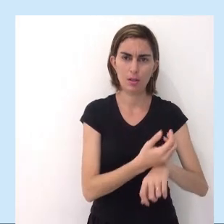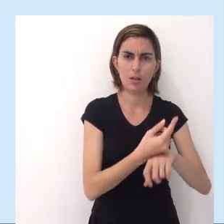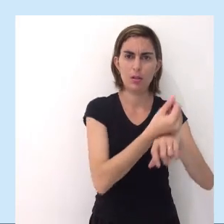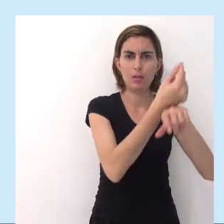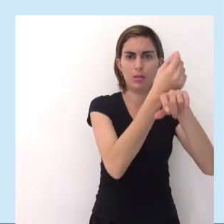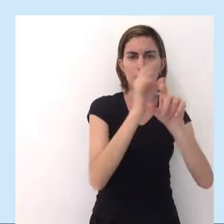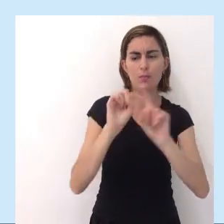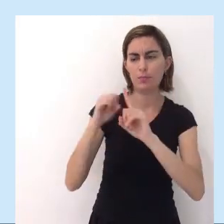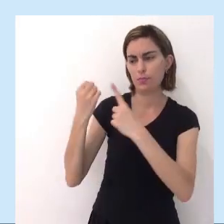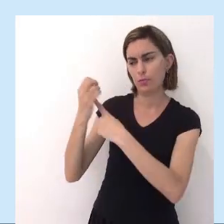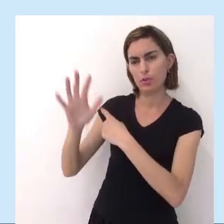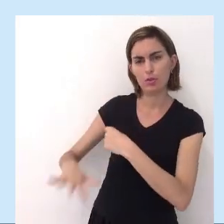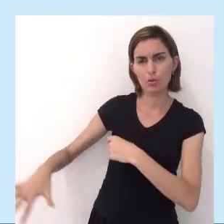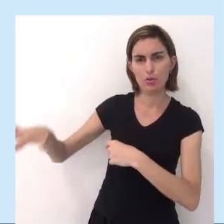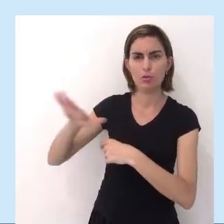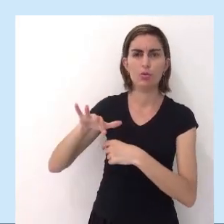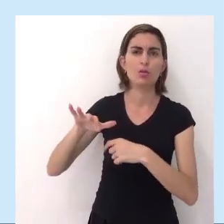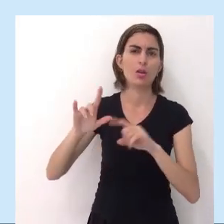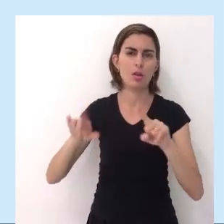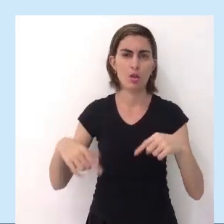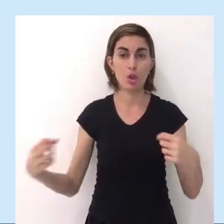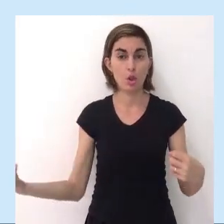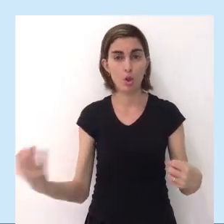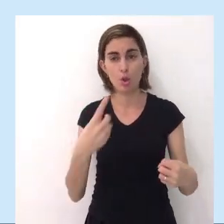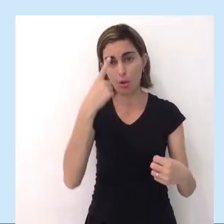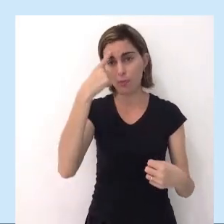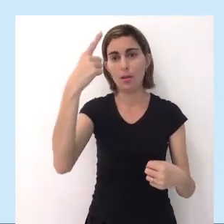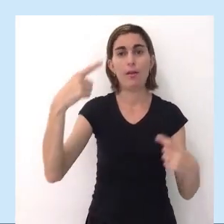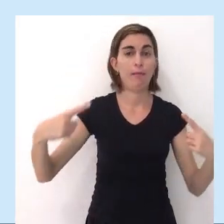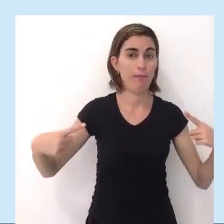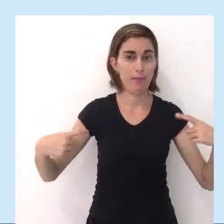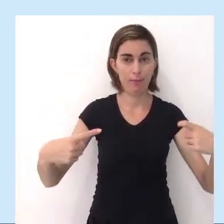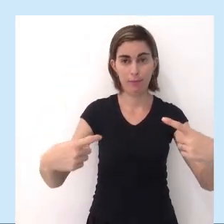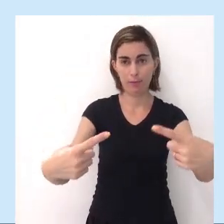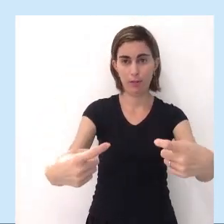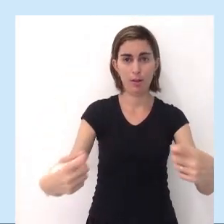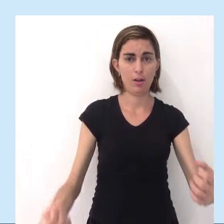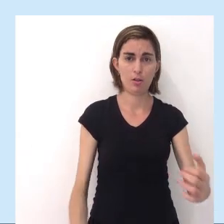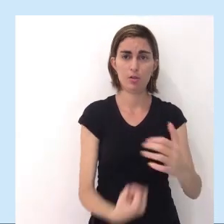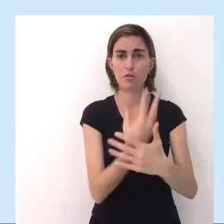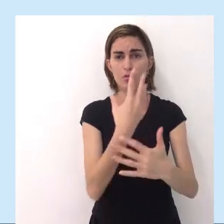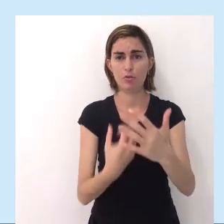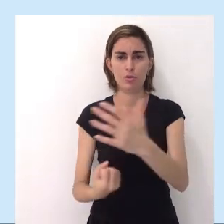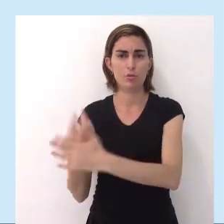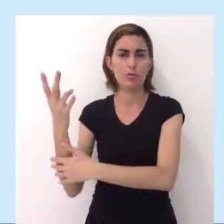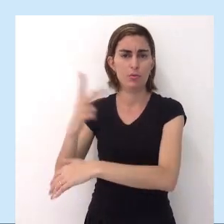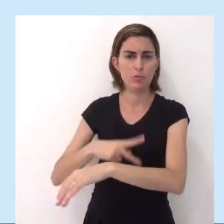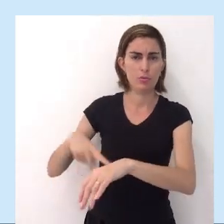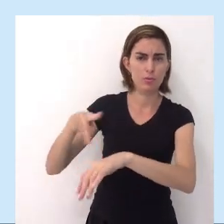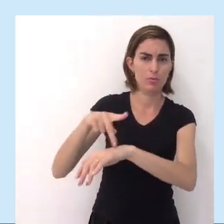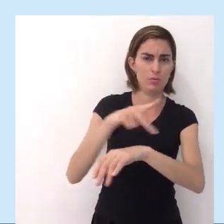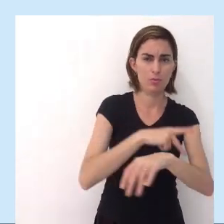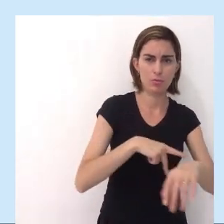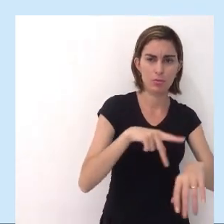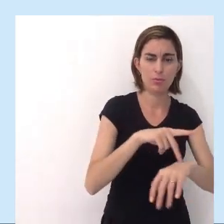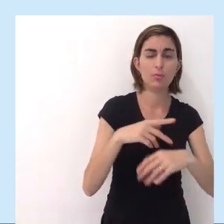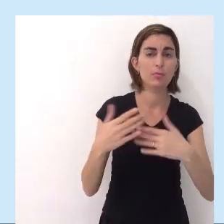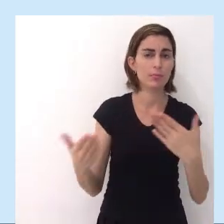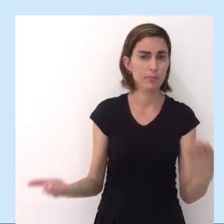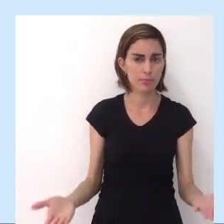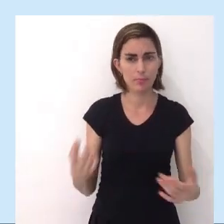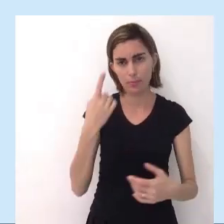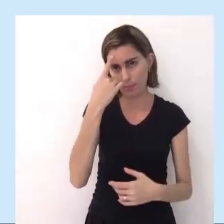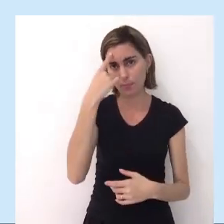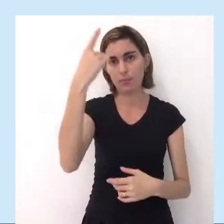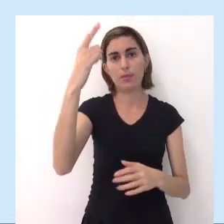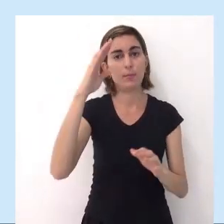capitalista e socialista, era uma nova ideia de guerra que estava surgindo entre as nações. Tá? E